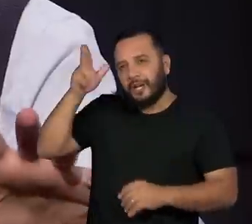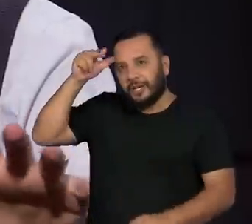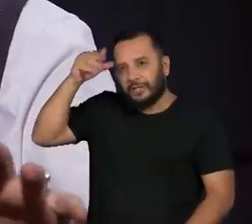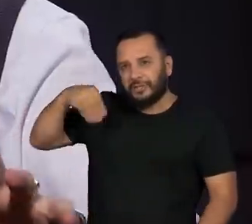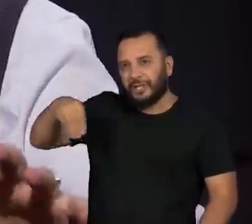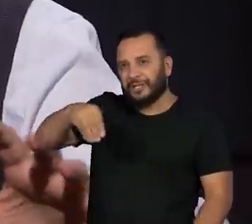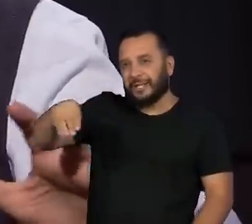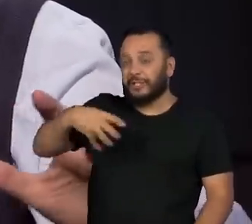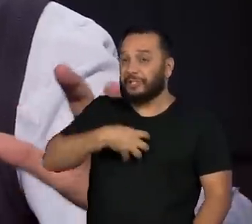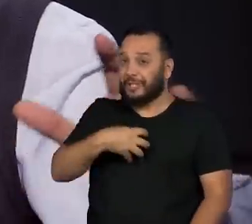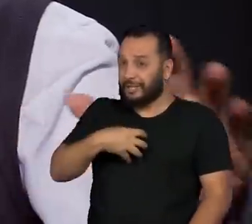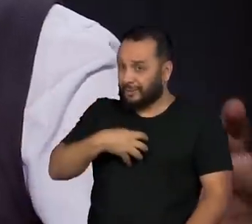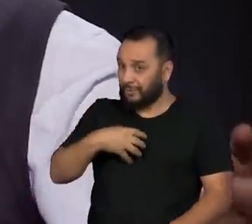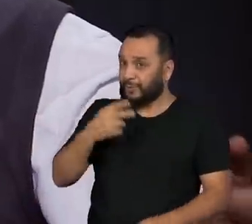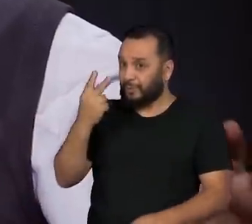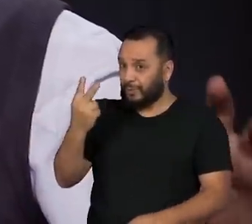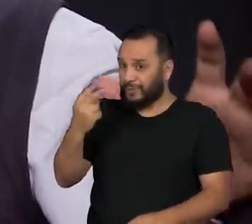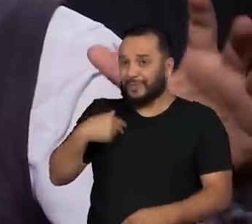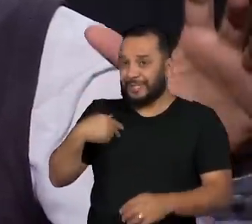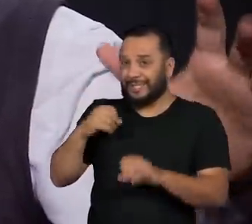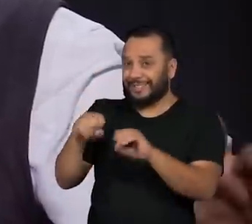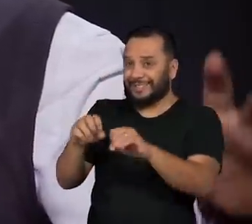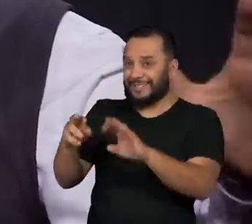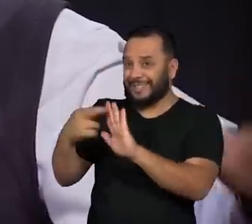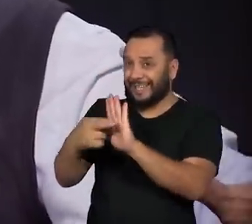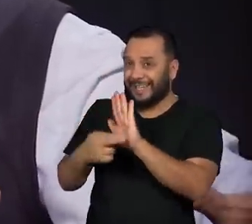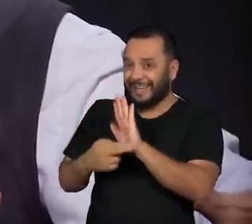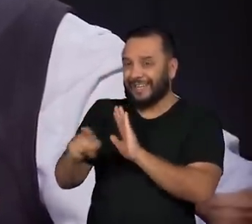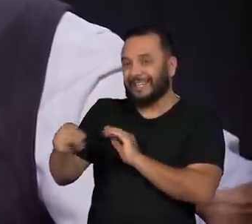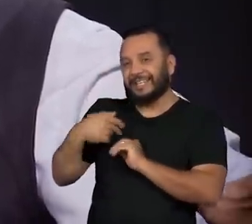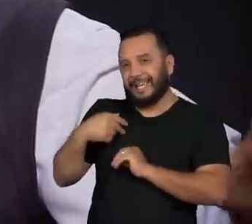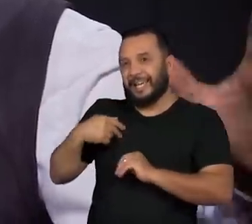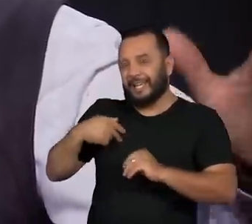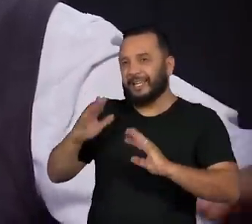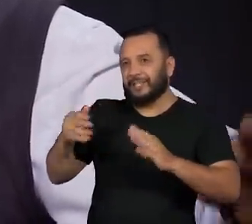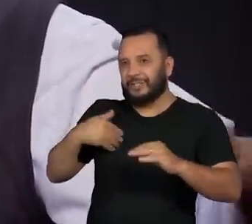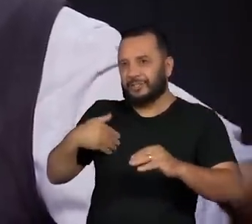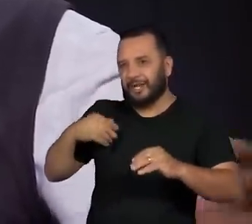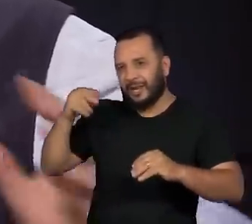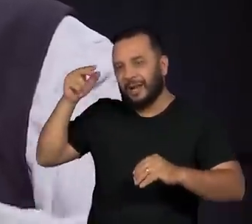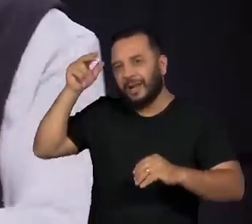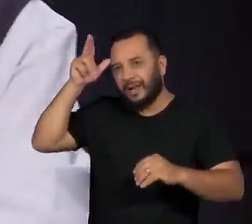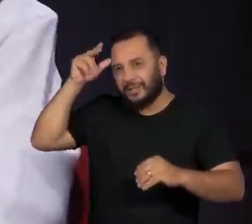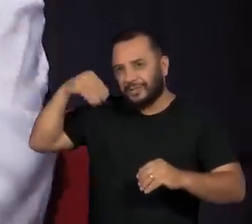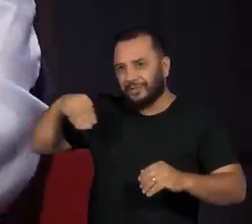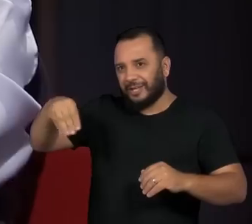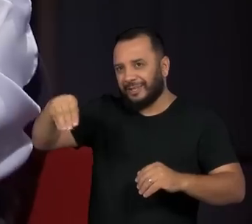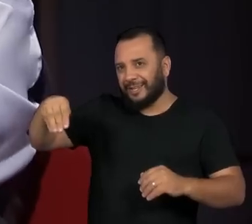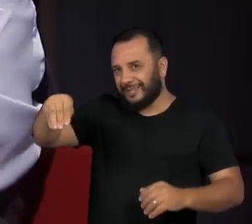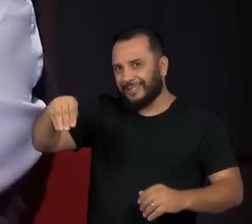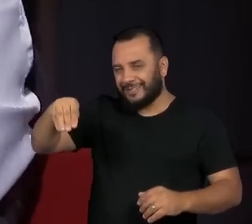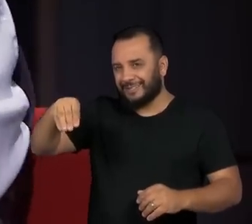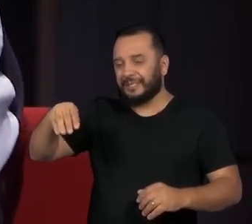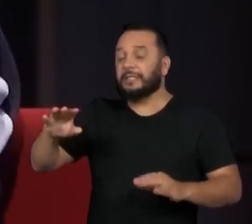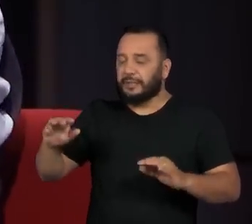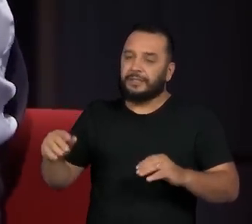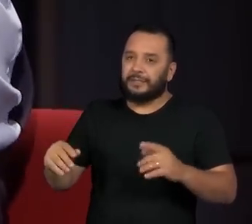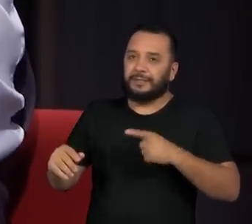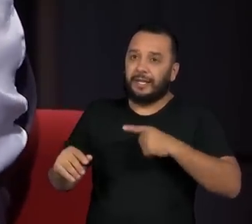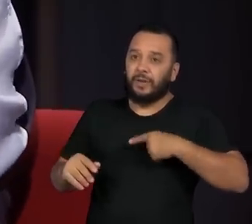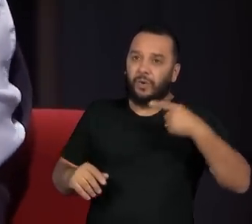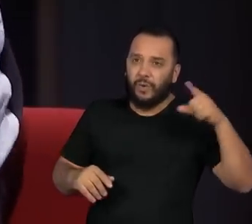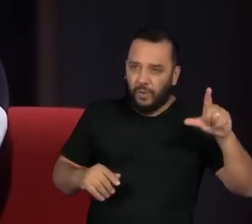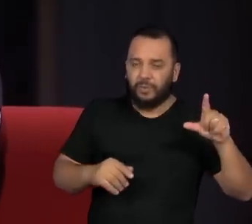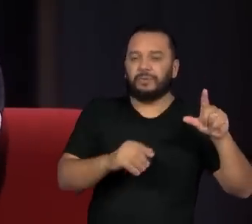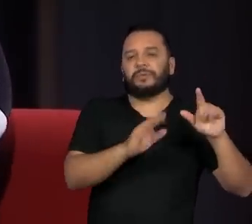duas linhas de jogar xadrez uma dela ensina as regras e faz ele jogar contra si próprio ele jogava contra si próprio e tem outro que era o seguinte tem uma enorme base de programas